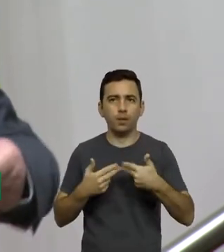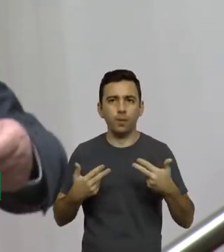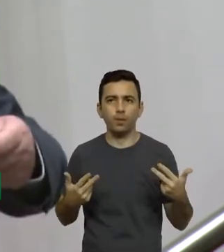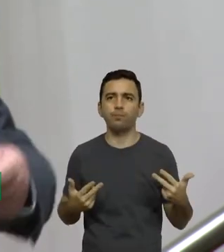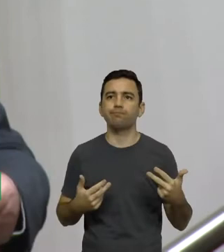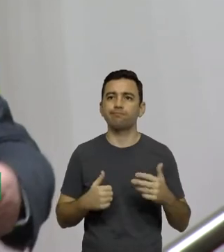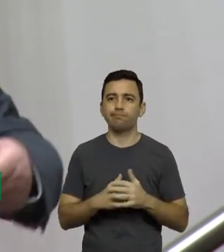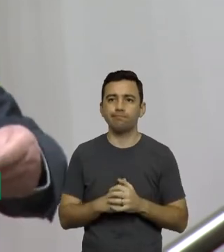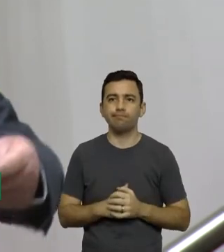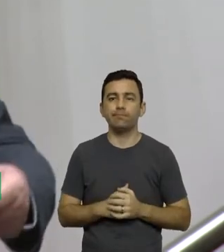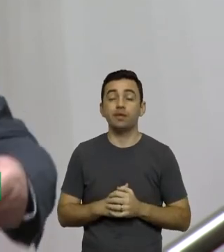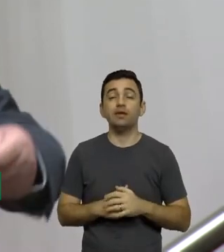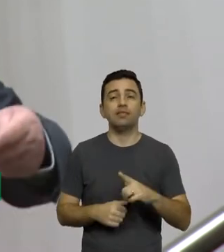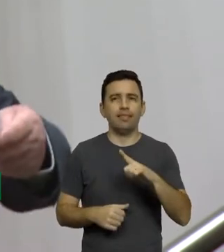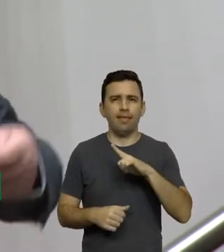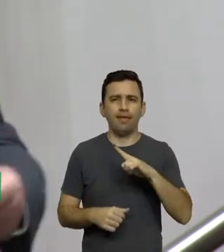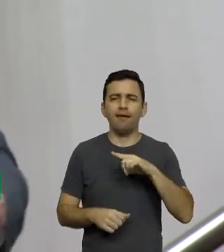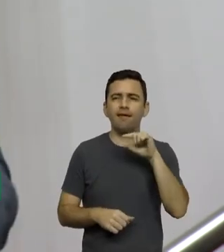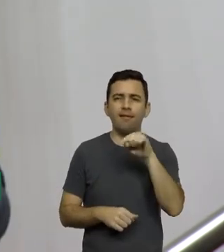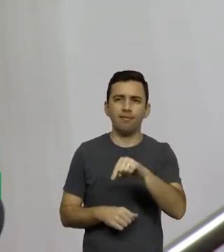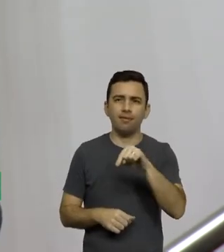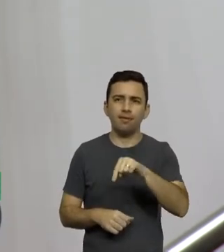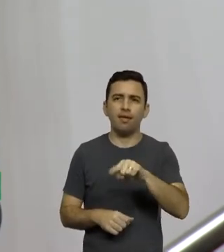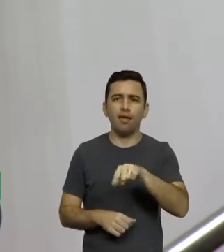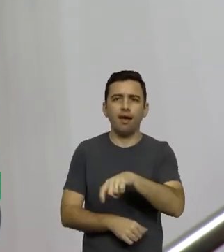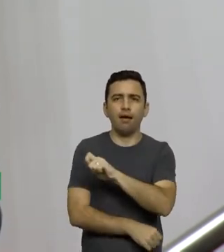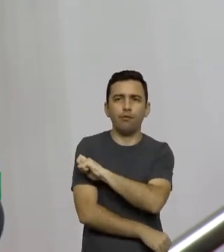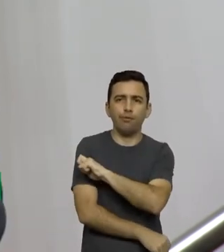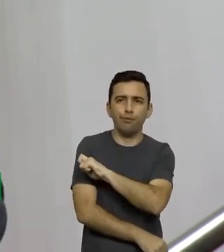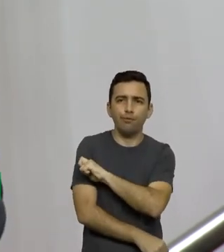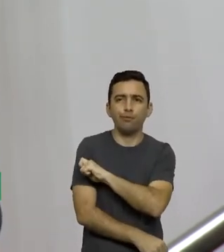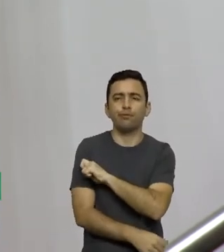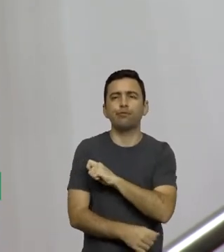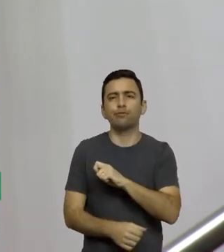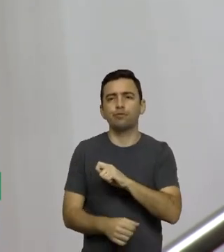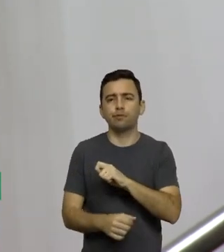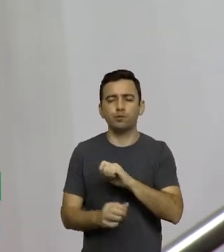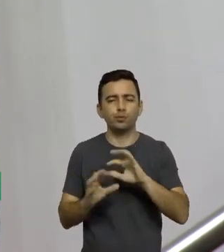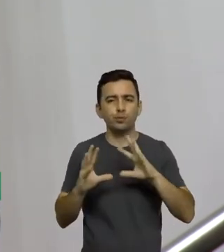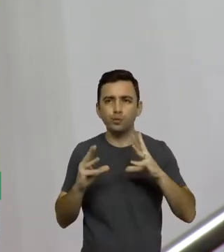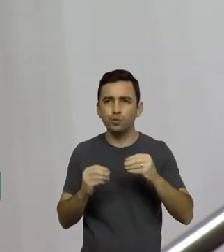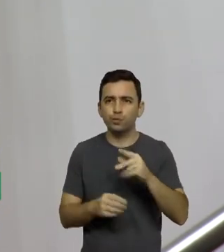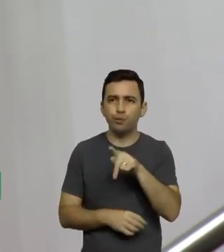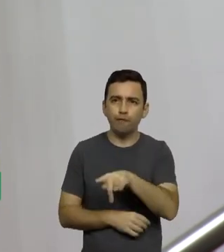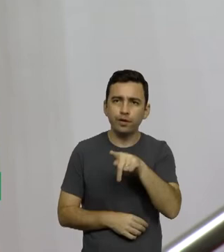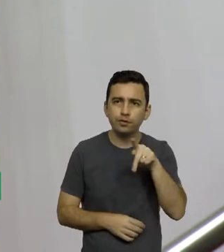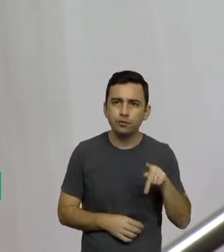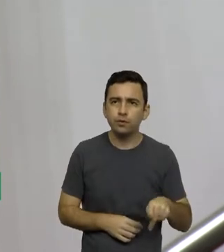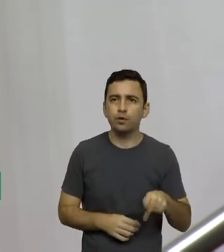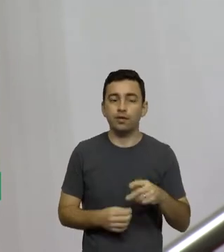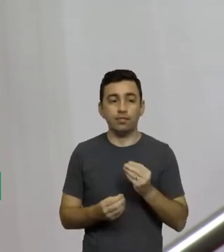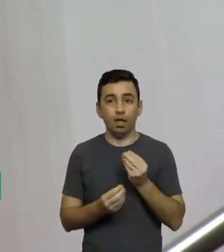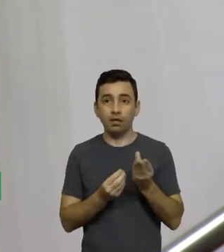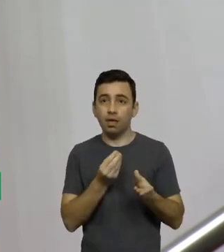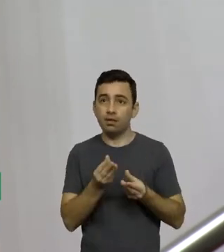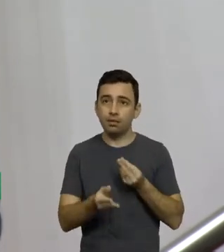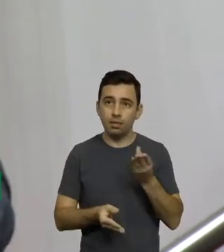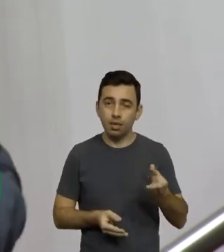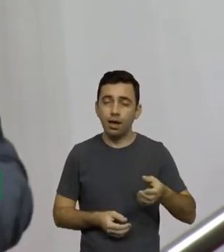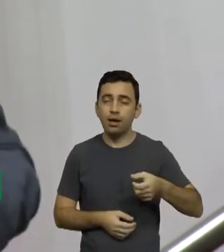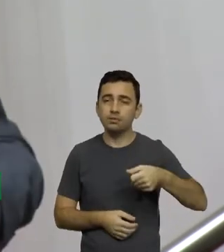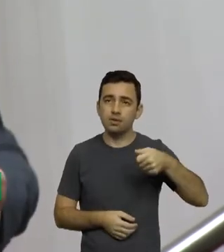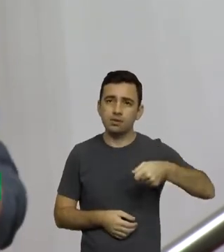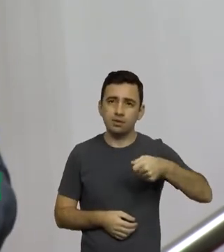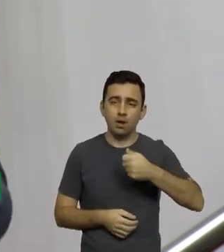lá alunos, estudantes, professores, né, fazendo, além da doação das cestas básicas, né,